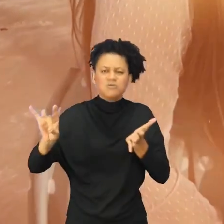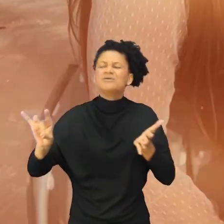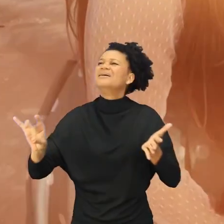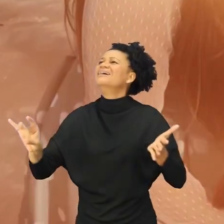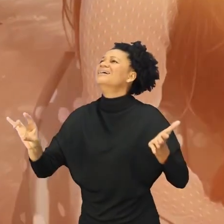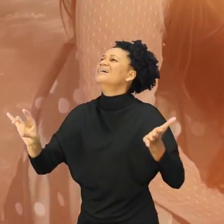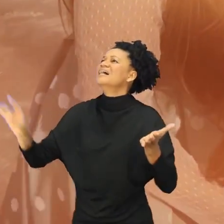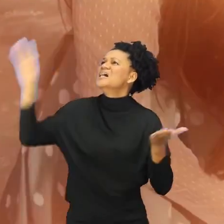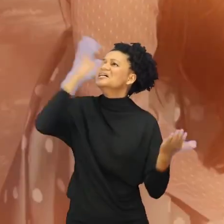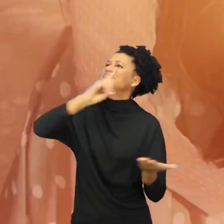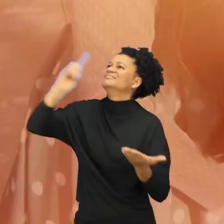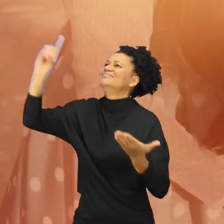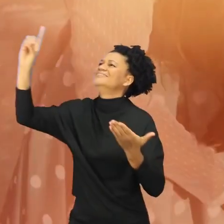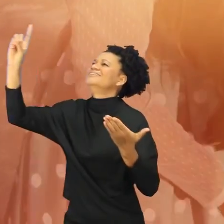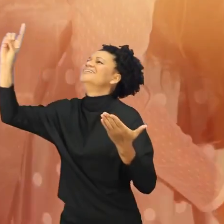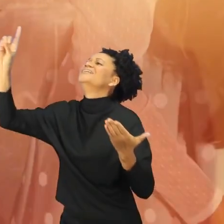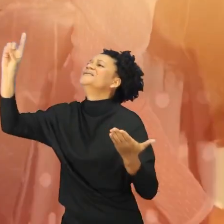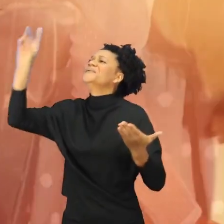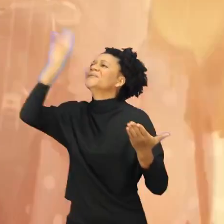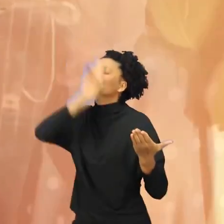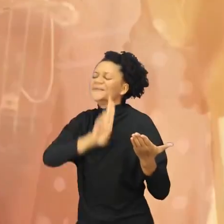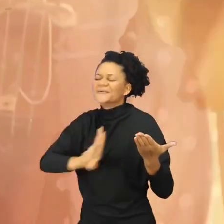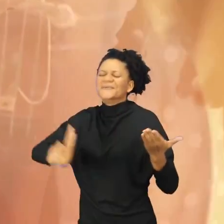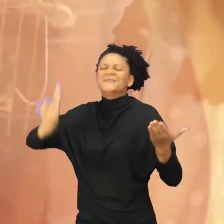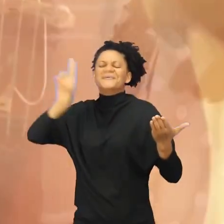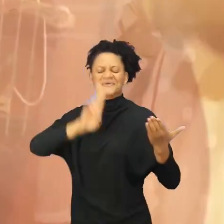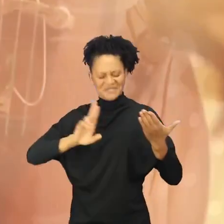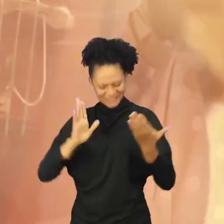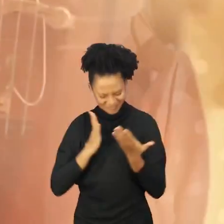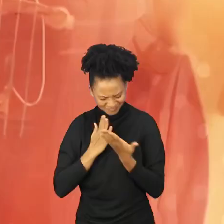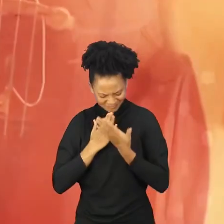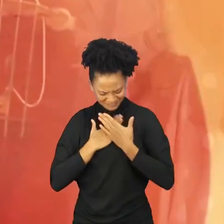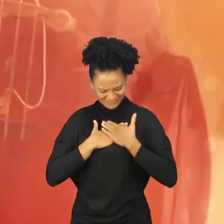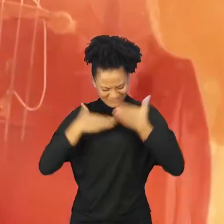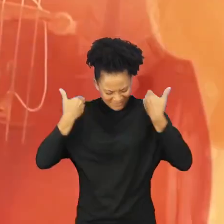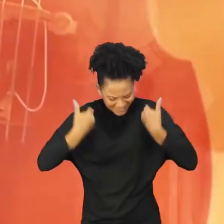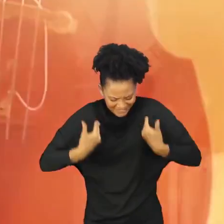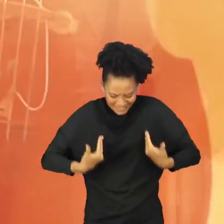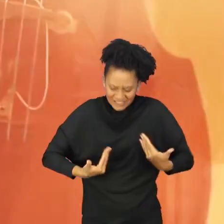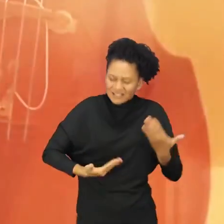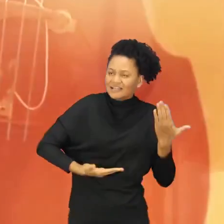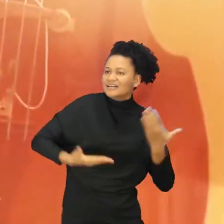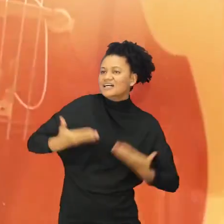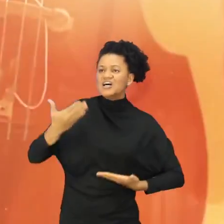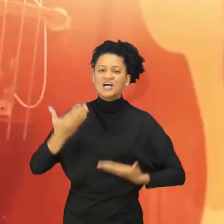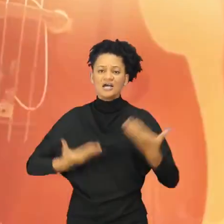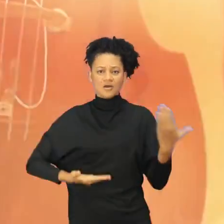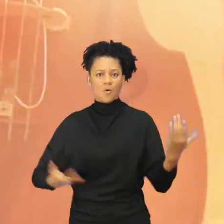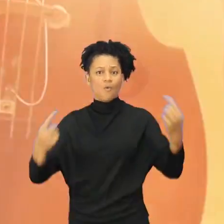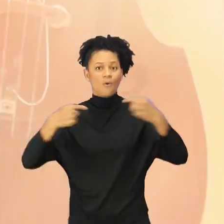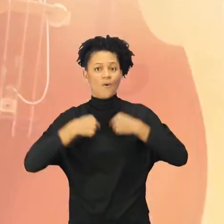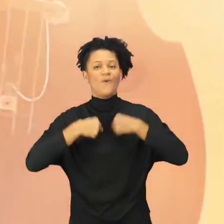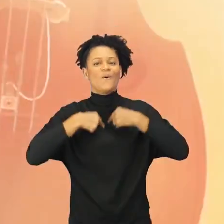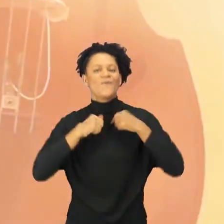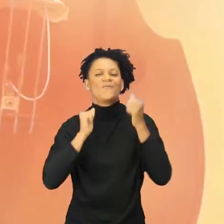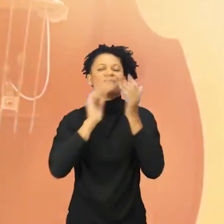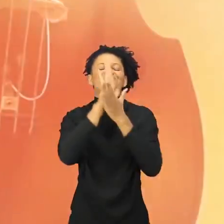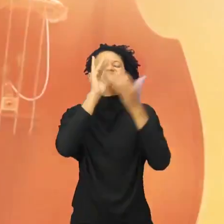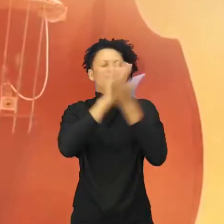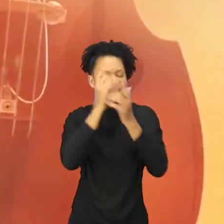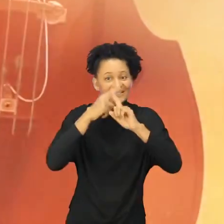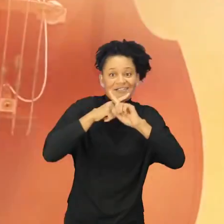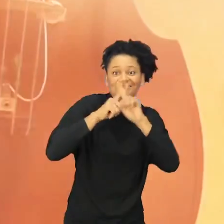Me usa, Deus Eu sou Teu instrumento Eu